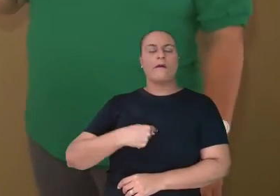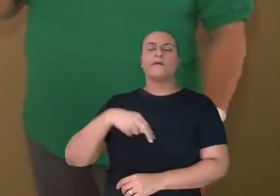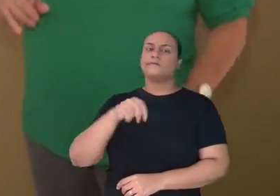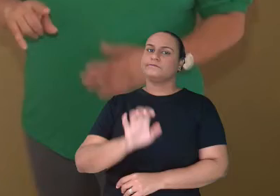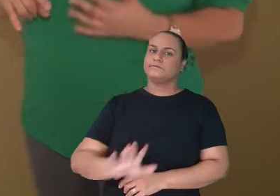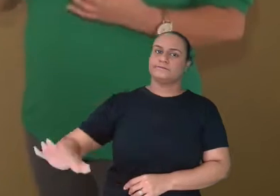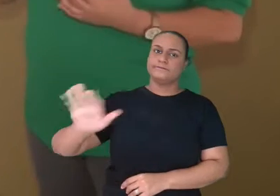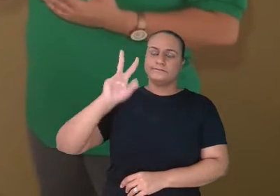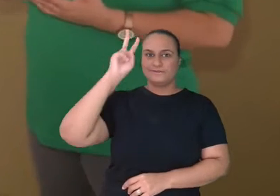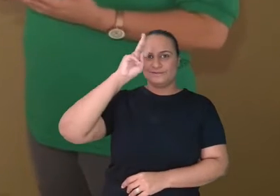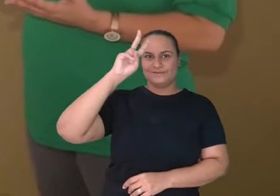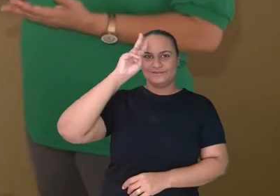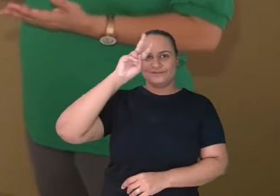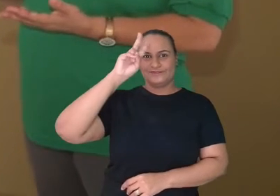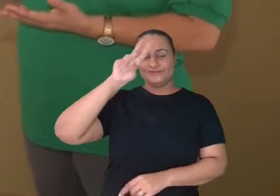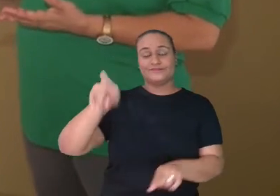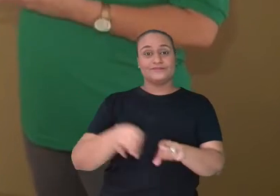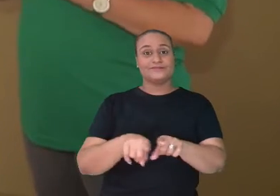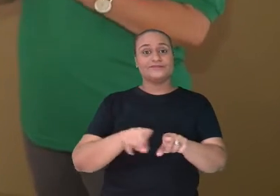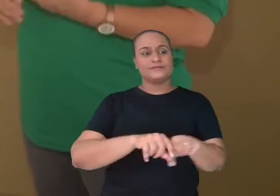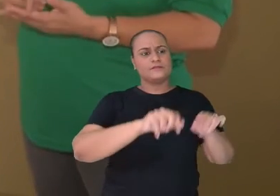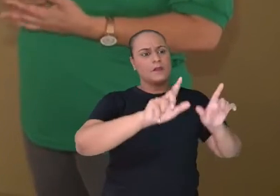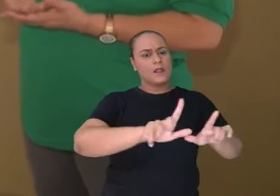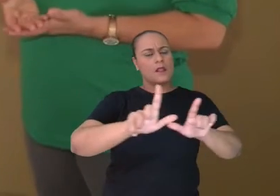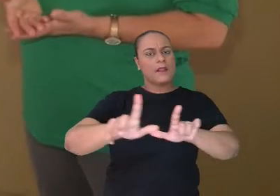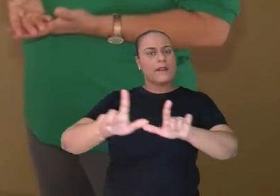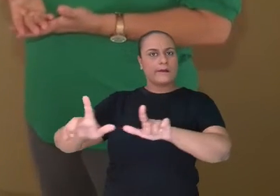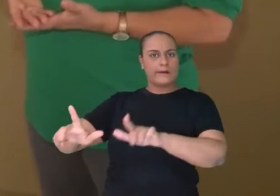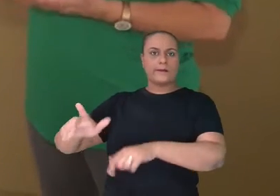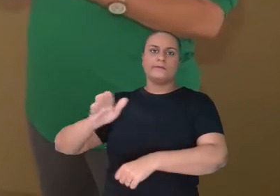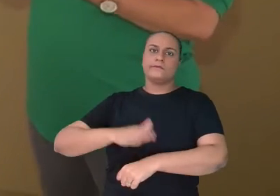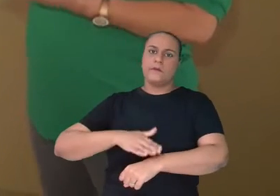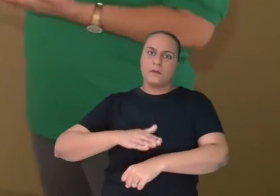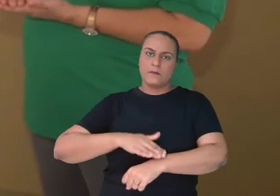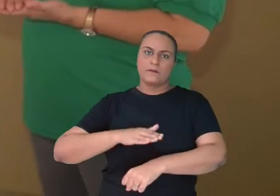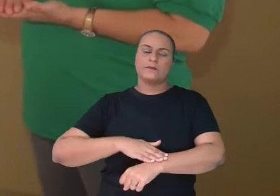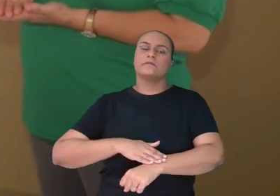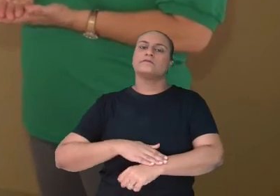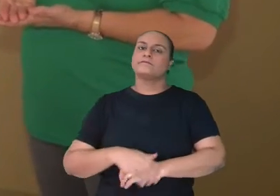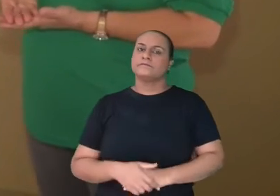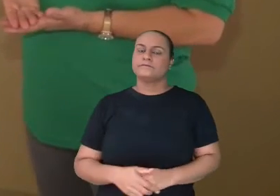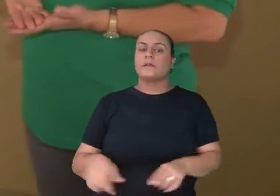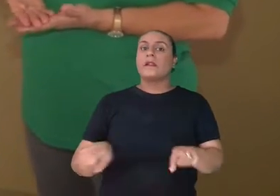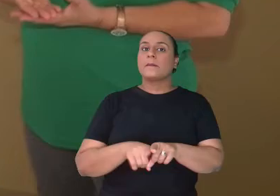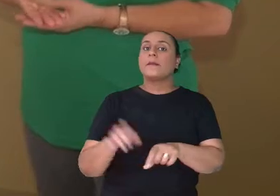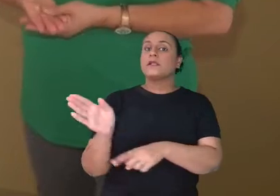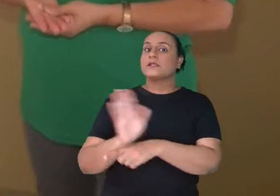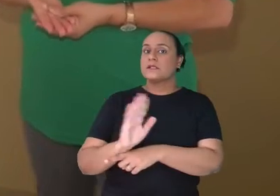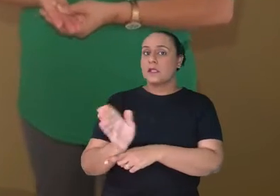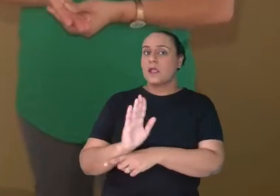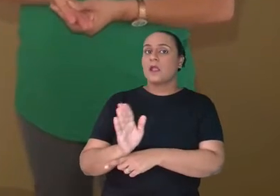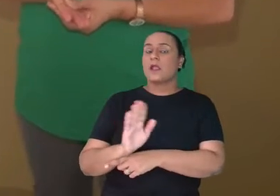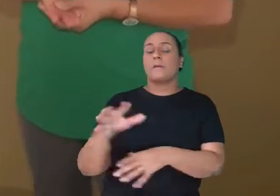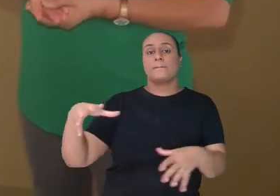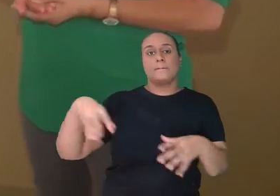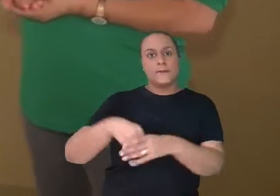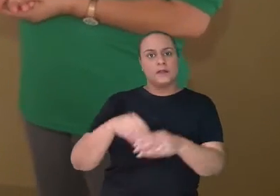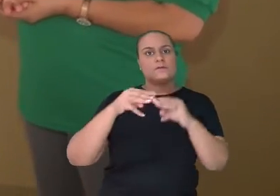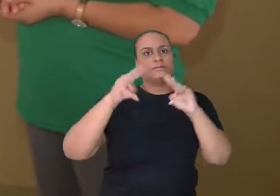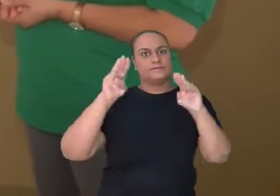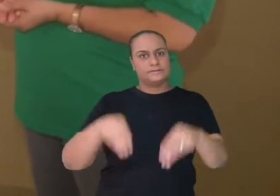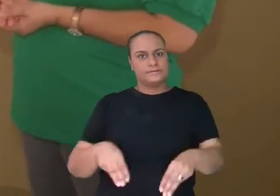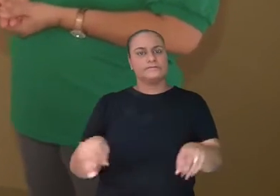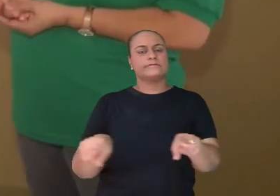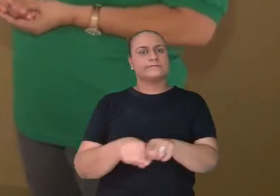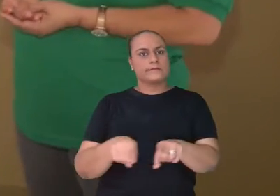E lembrar que além das exposições, né, temporárias que o museu promove, tem o cinema do museu. Tem a Cinemateca Pernambucana, que faz